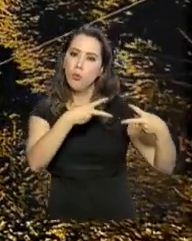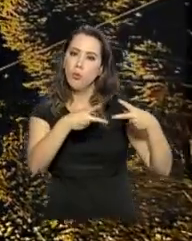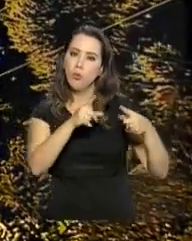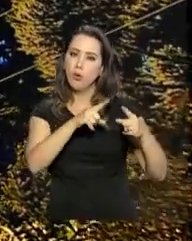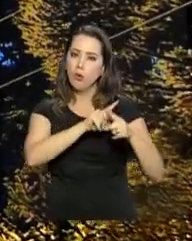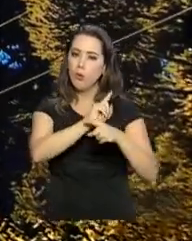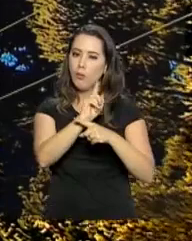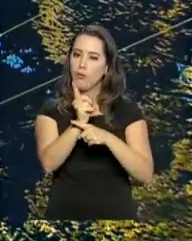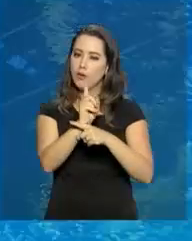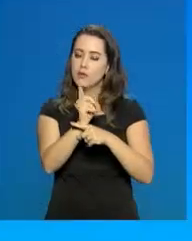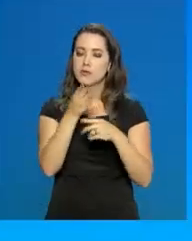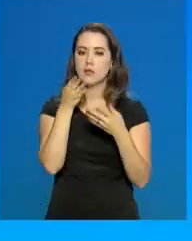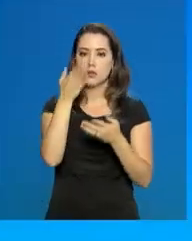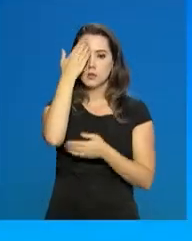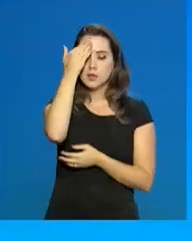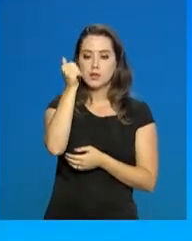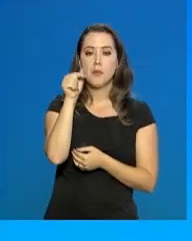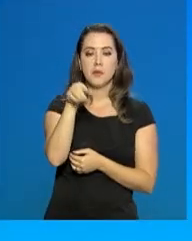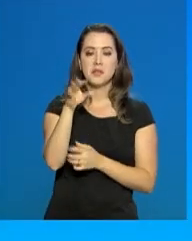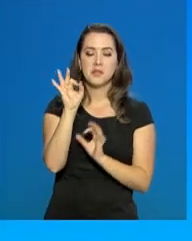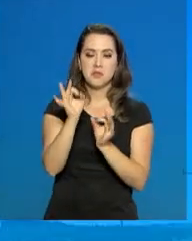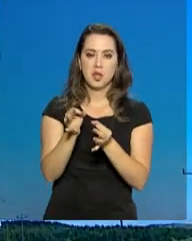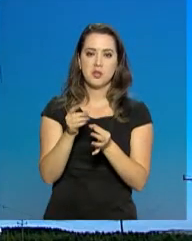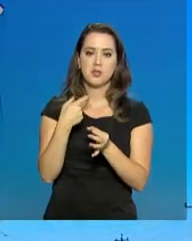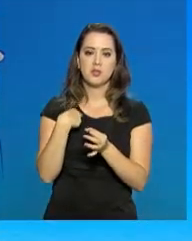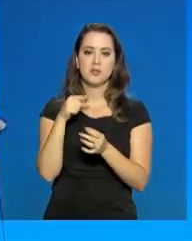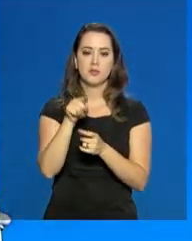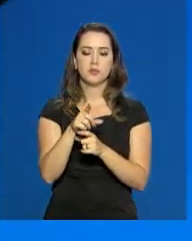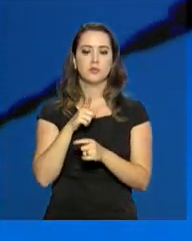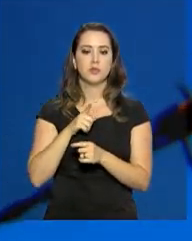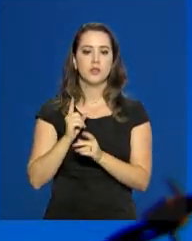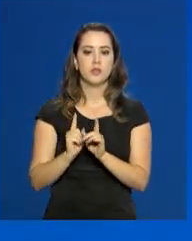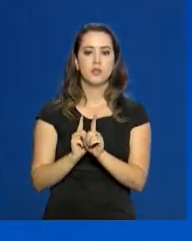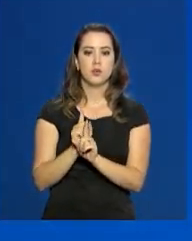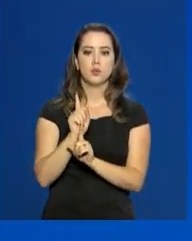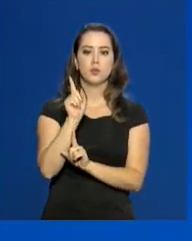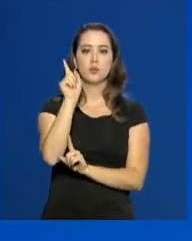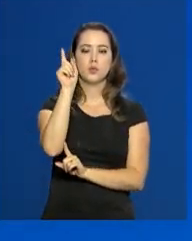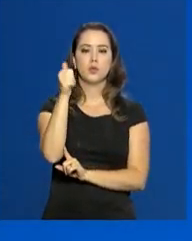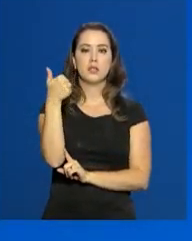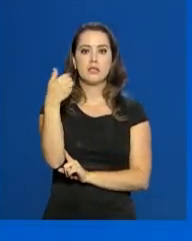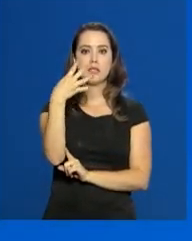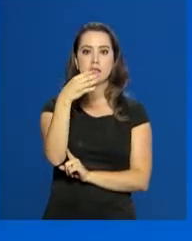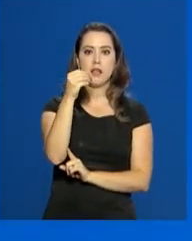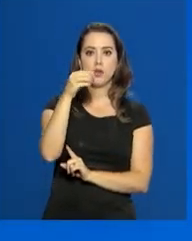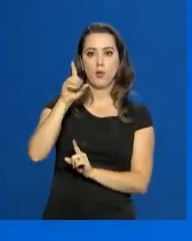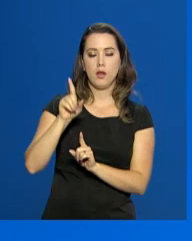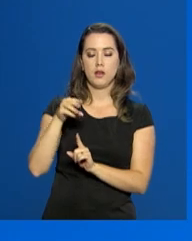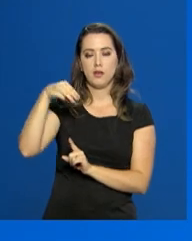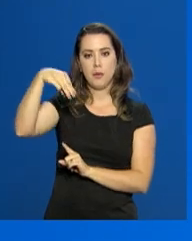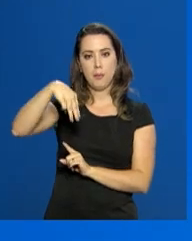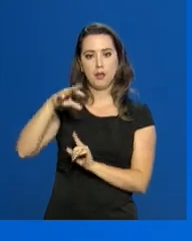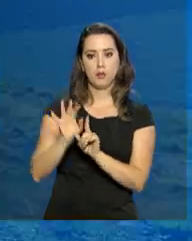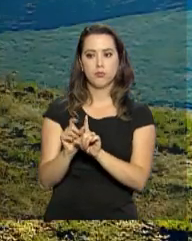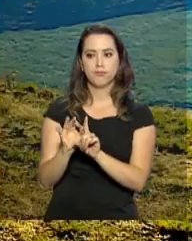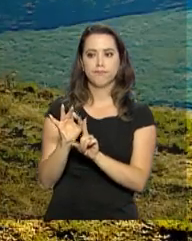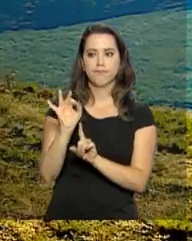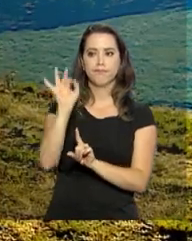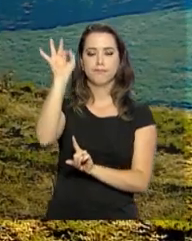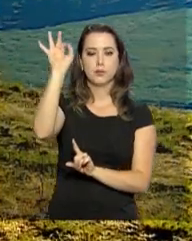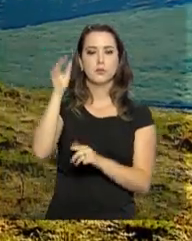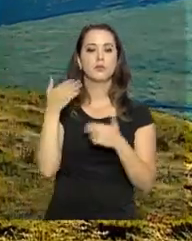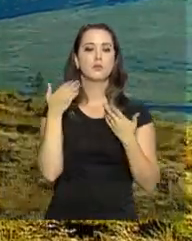viável no local pelo projeto as torres vão ter 140 metros de altura o complexo eólico